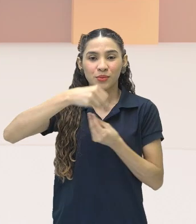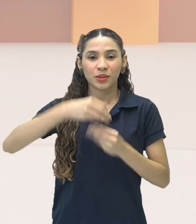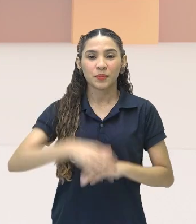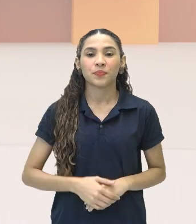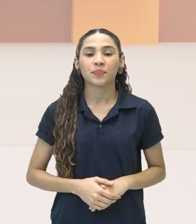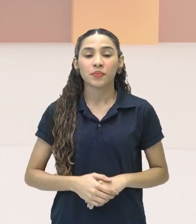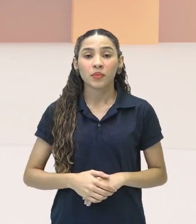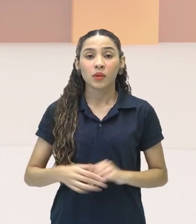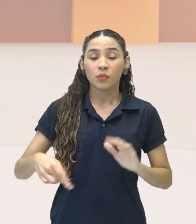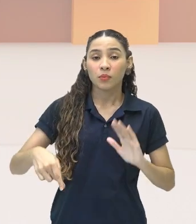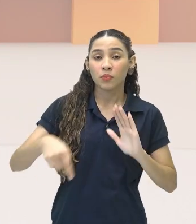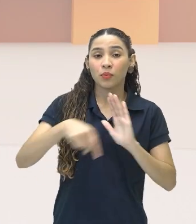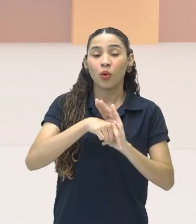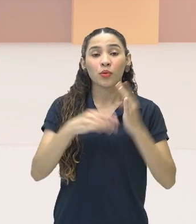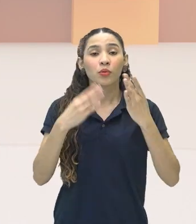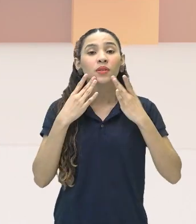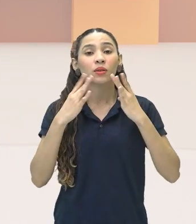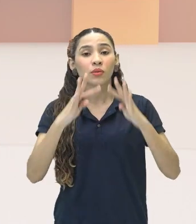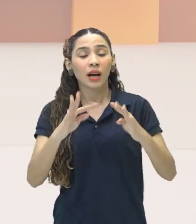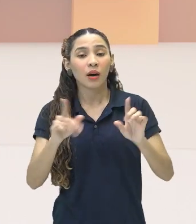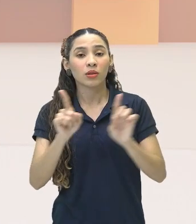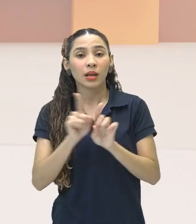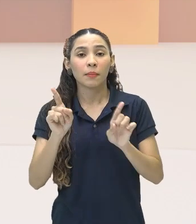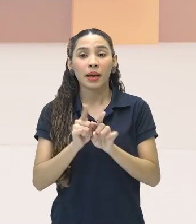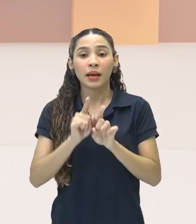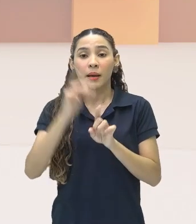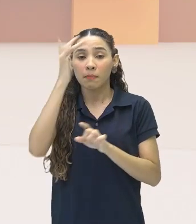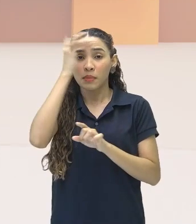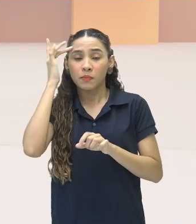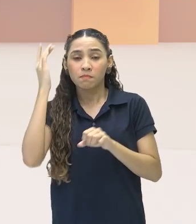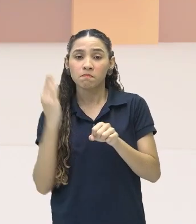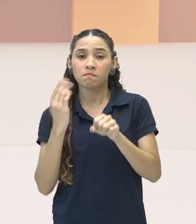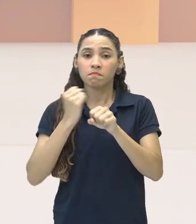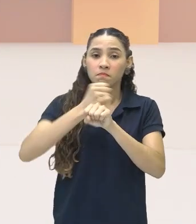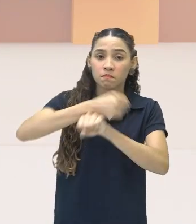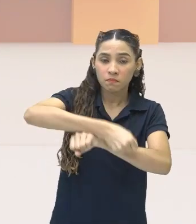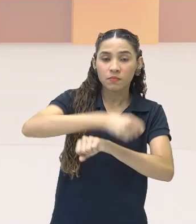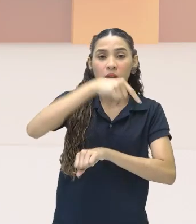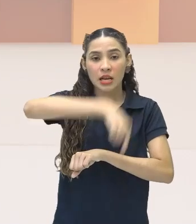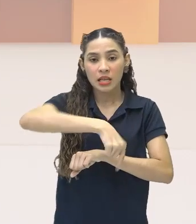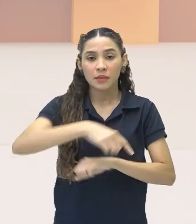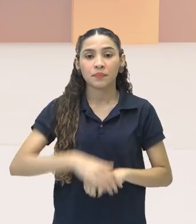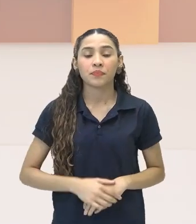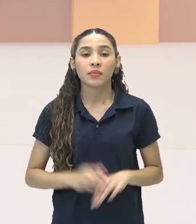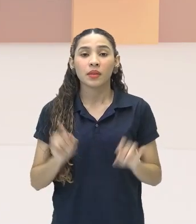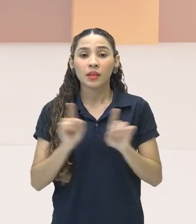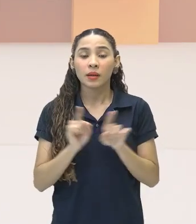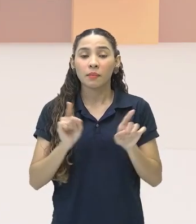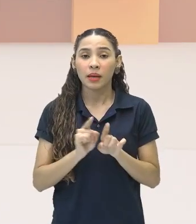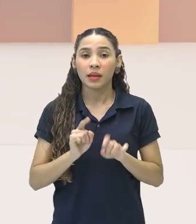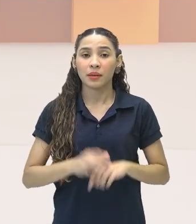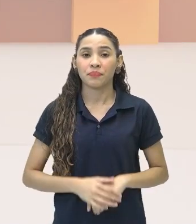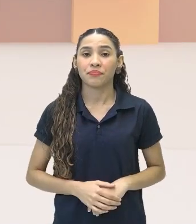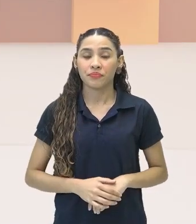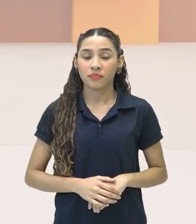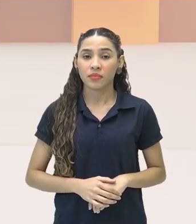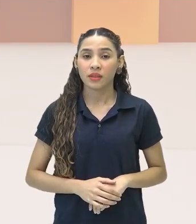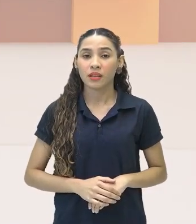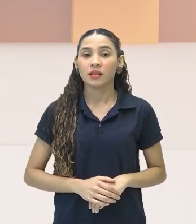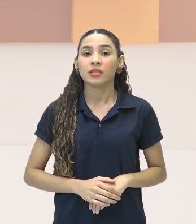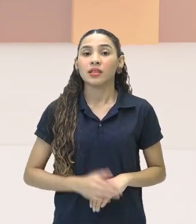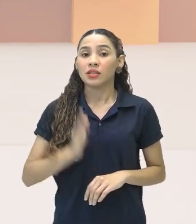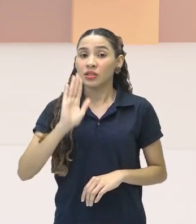Do originário, aquele que veio para cá à força, para aquele que